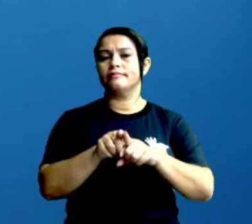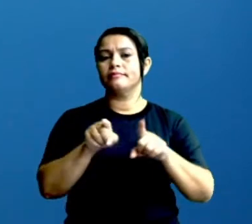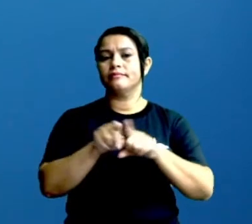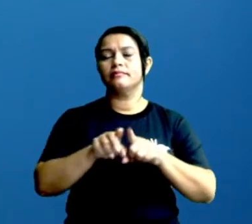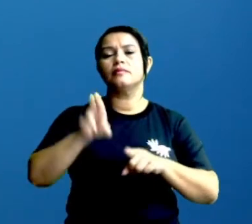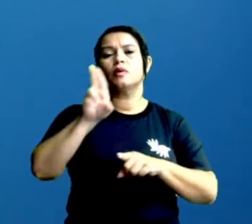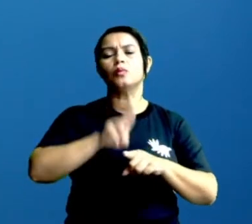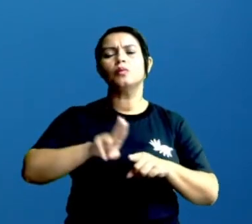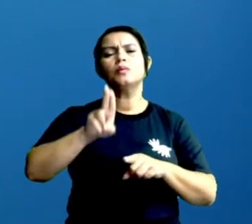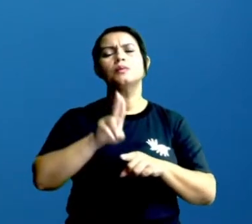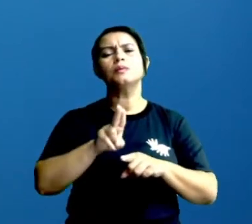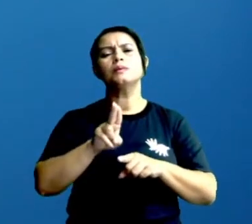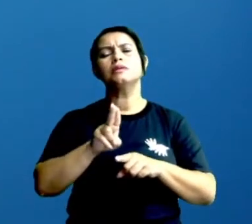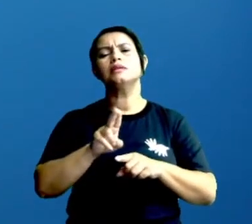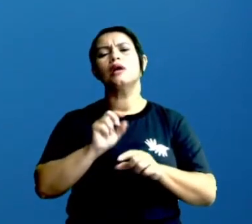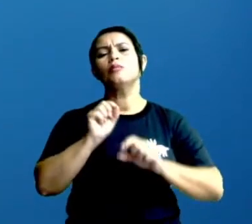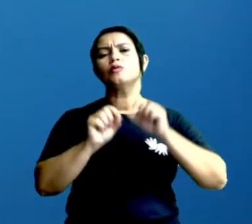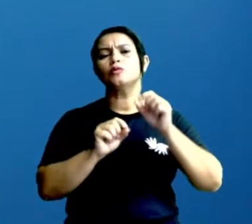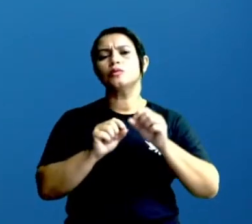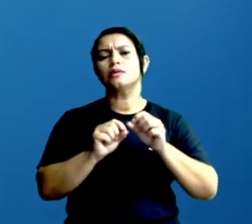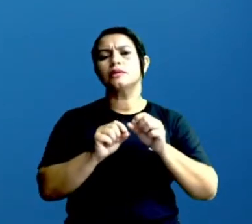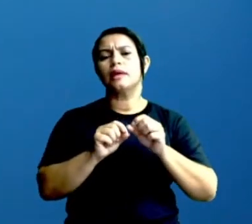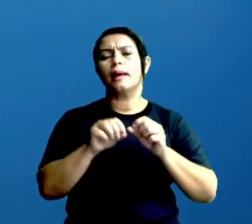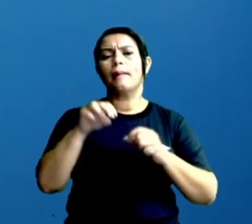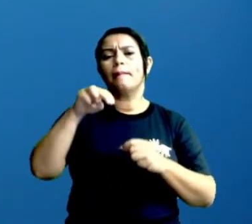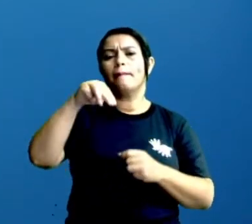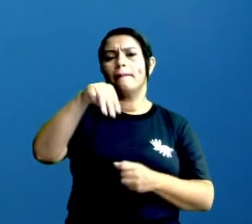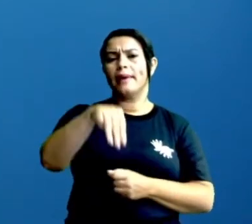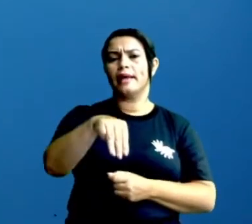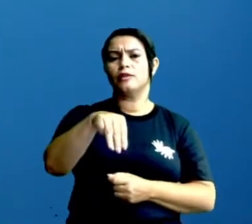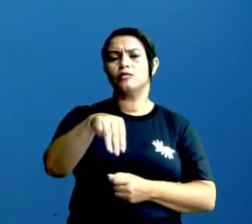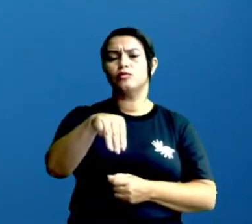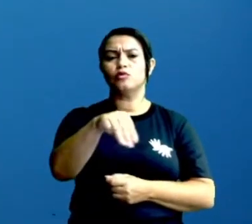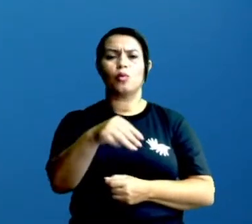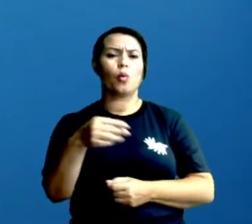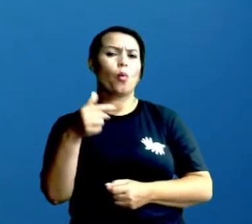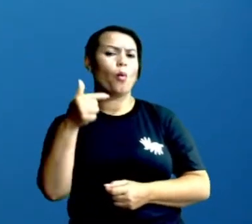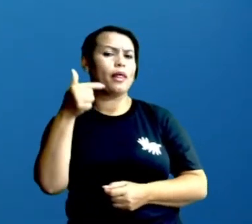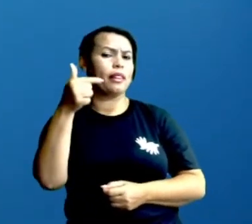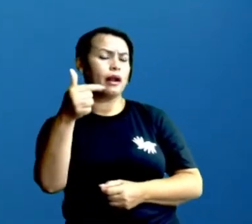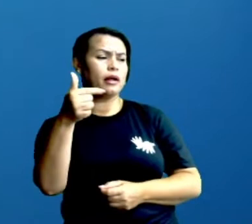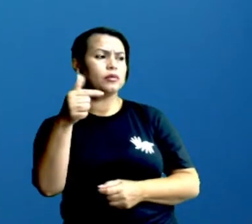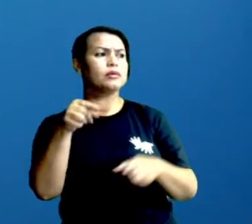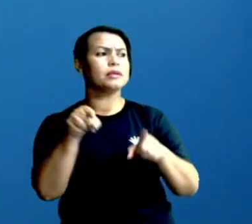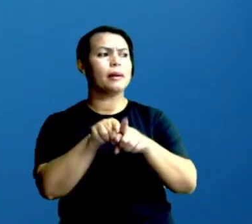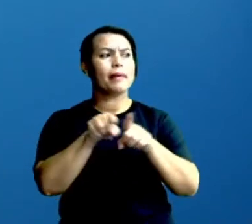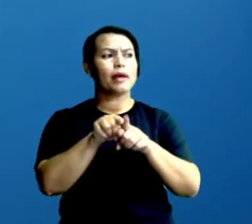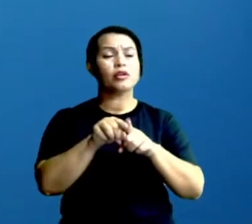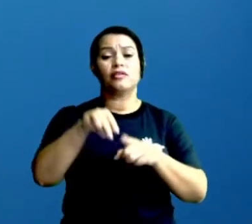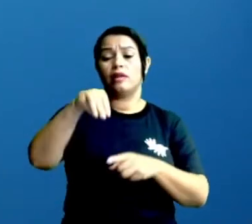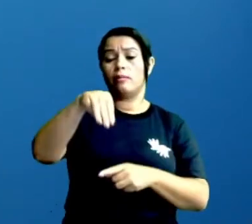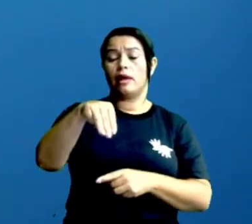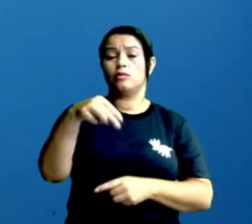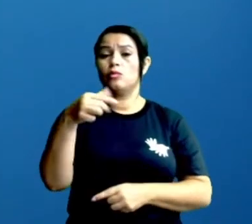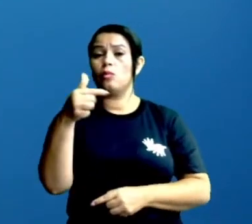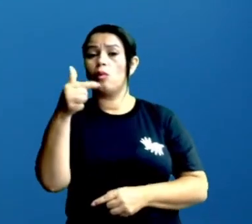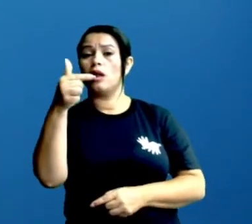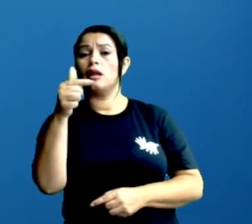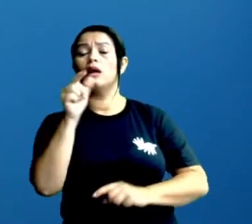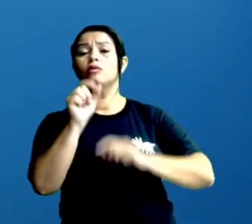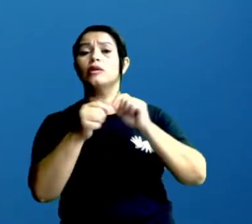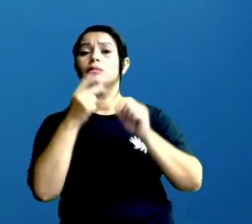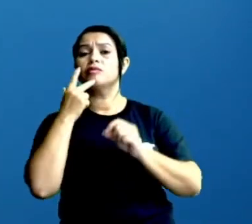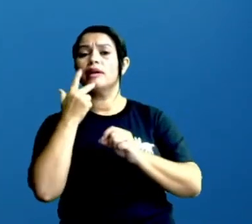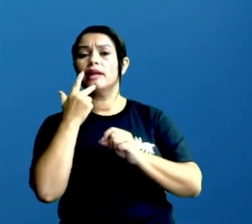muito uma unidade de medida que se chama metros quadrados, tá? E quando a gente fala de metros quadrados, nós